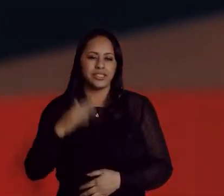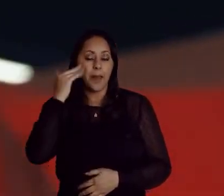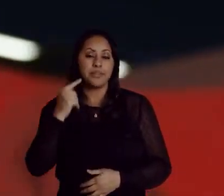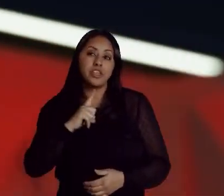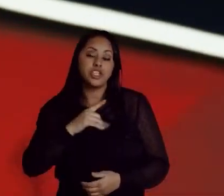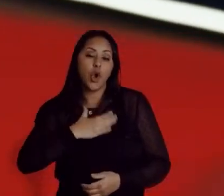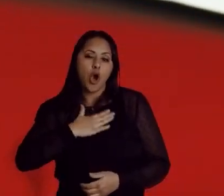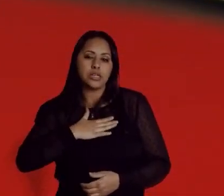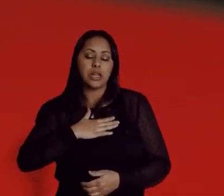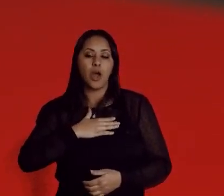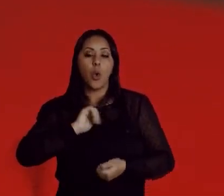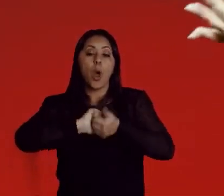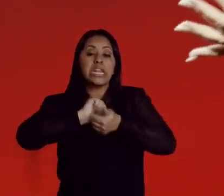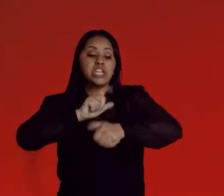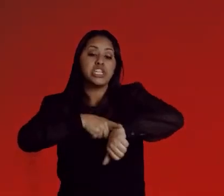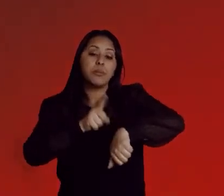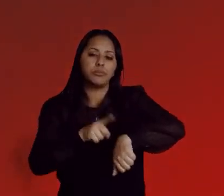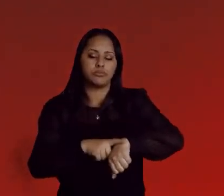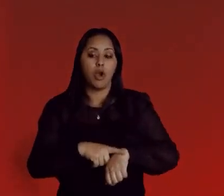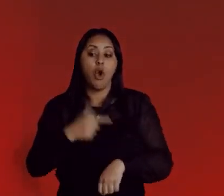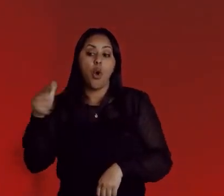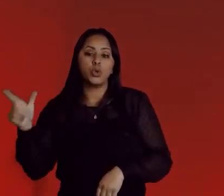tempo. Outro prefere